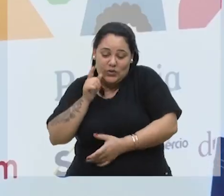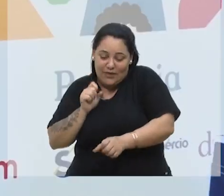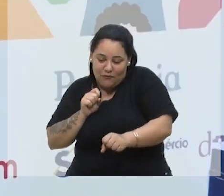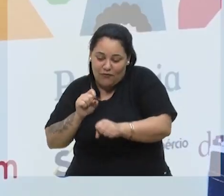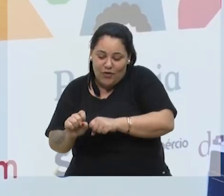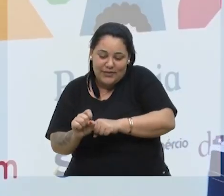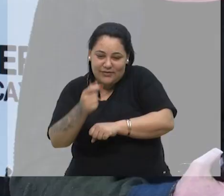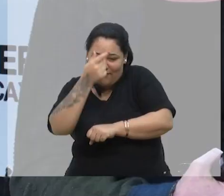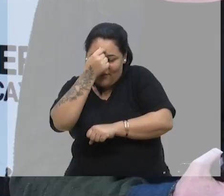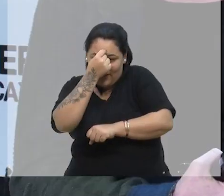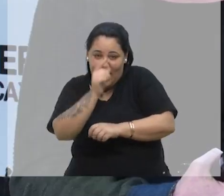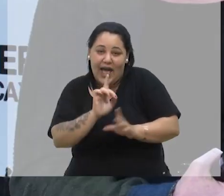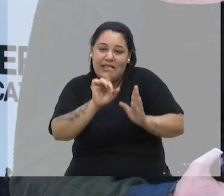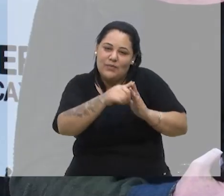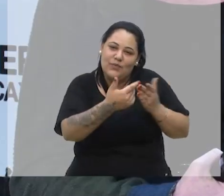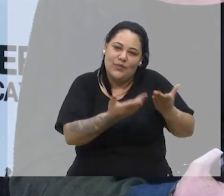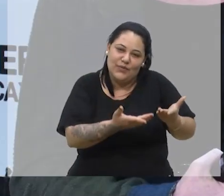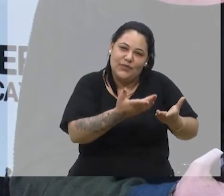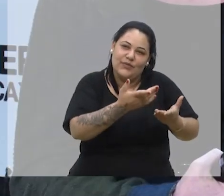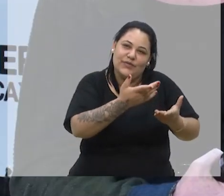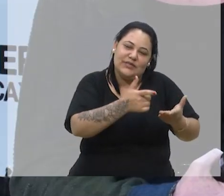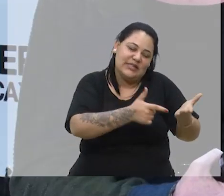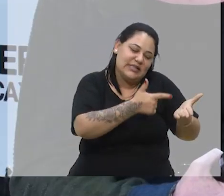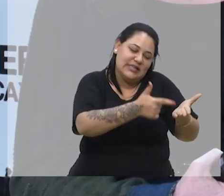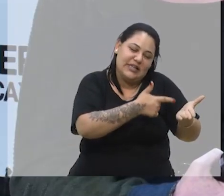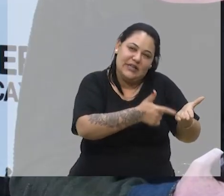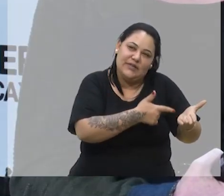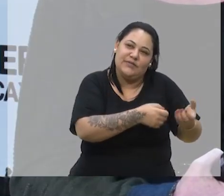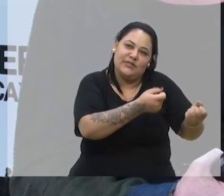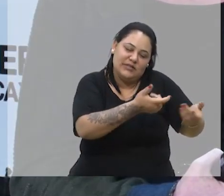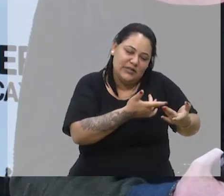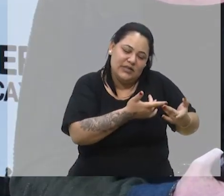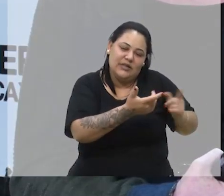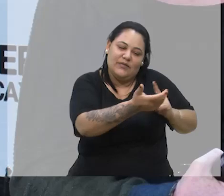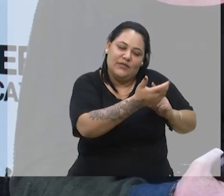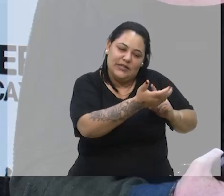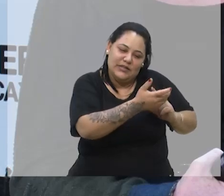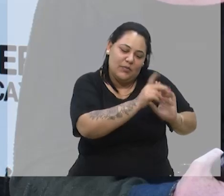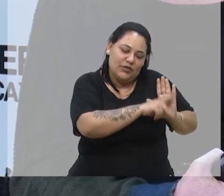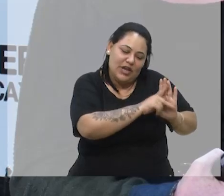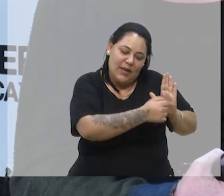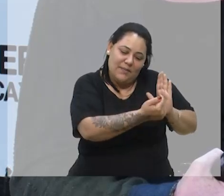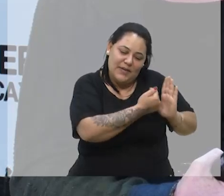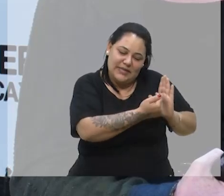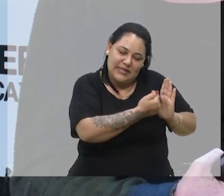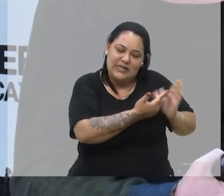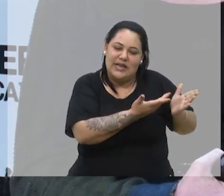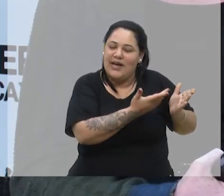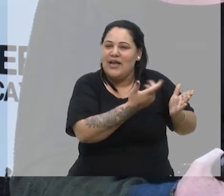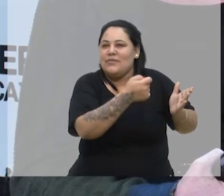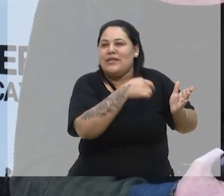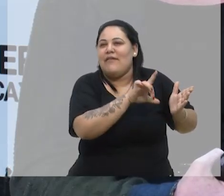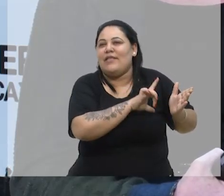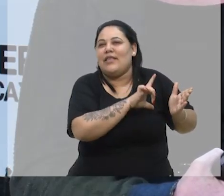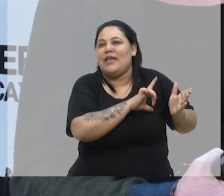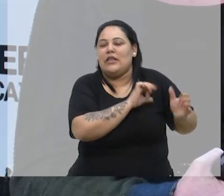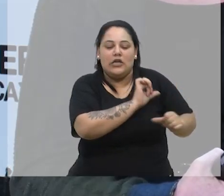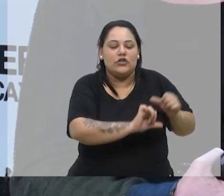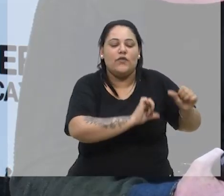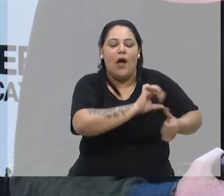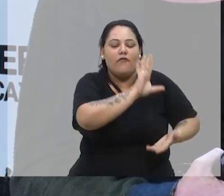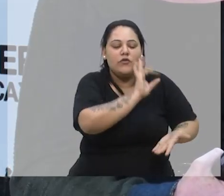questões das mulheres. Então, quando eu fui lendo mais da obra dela, eu fui percebendo que tinha um pouquinho daquilo dentro de mim, né? E que